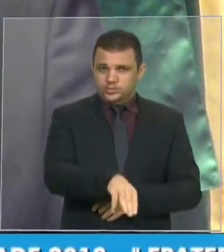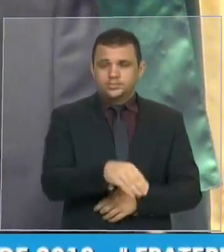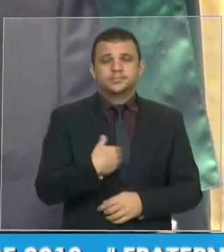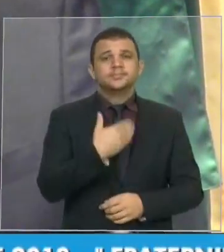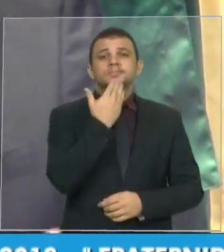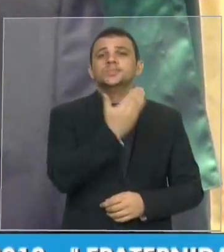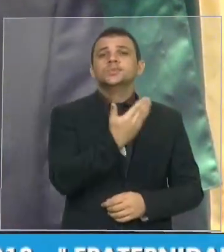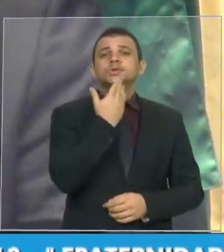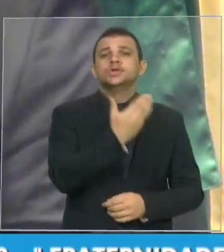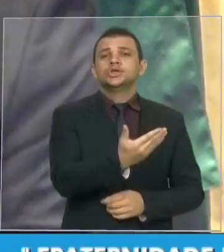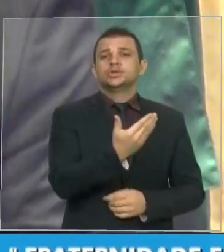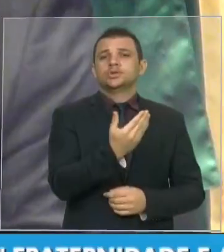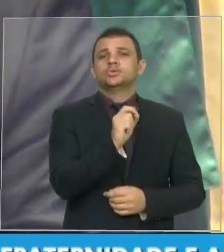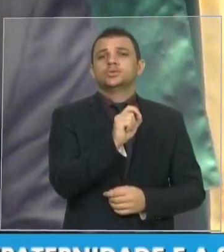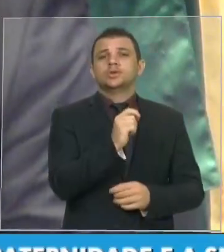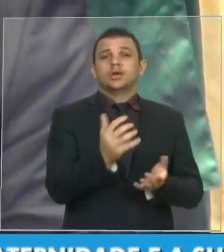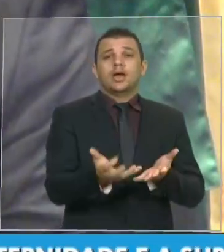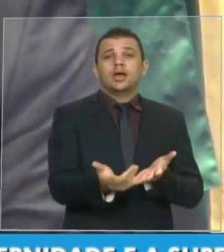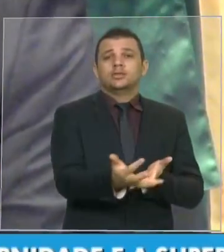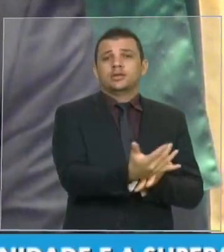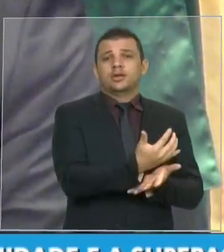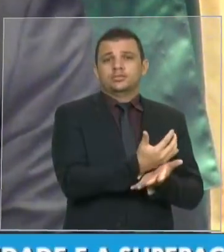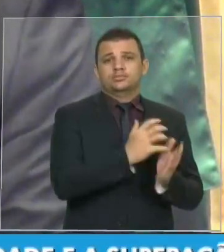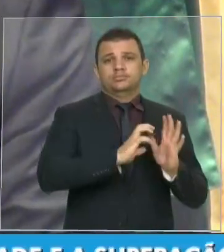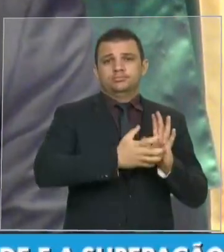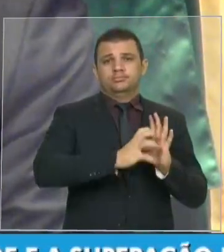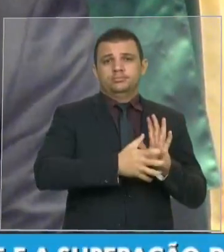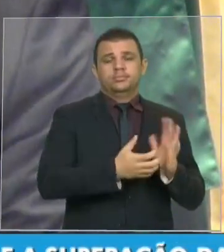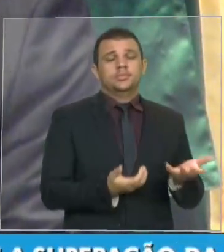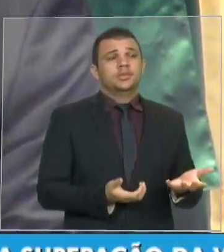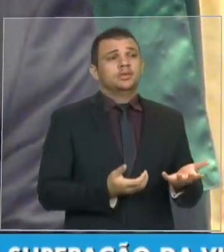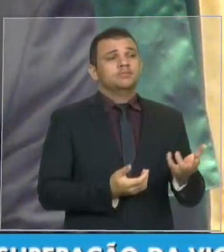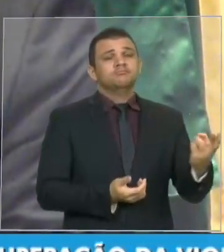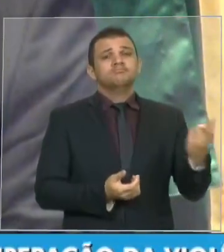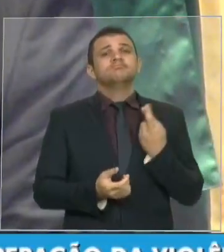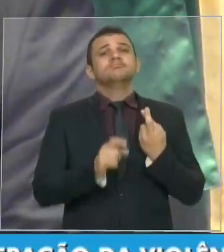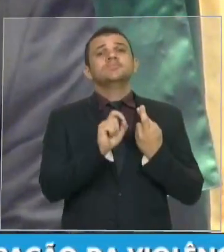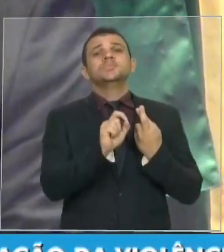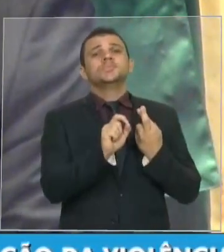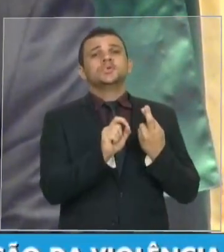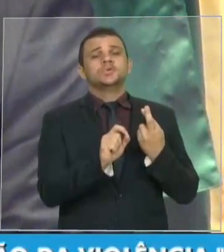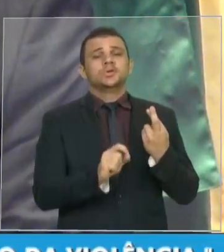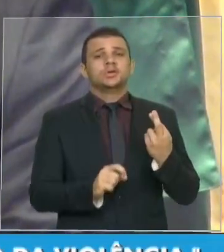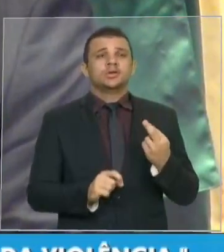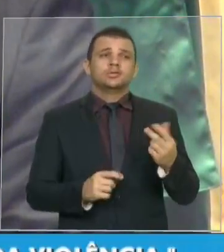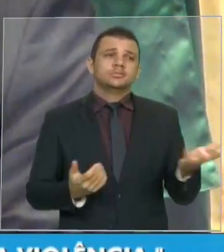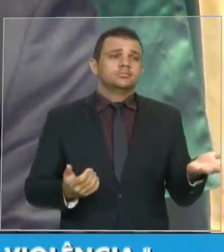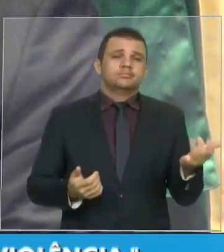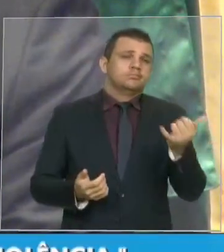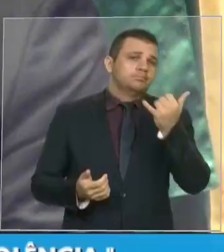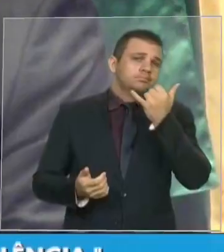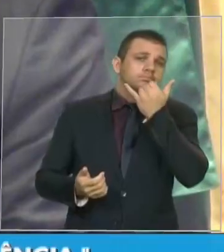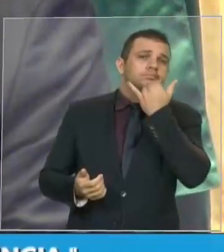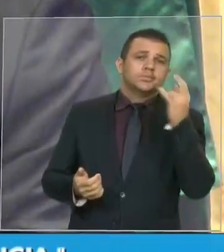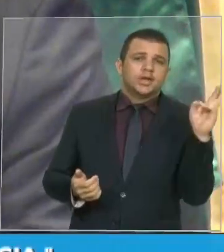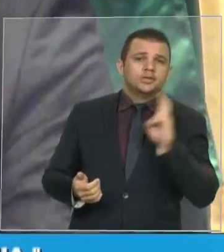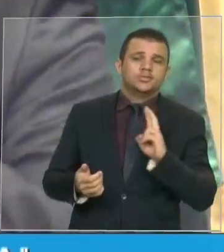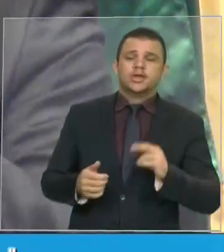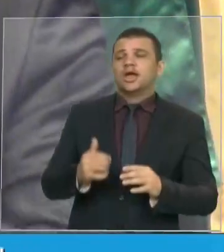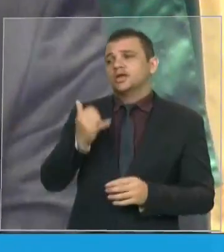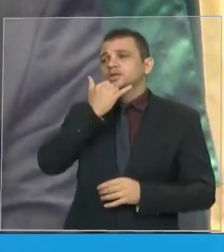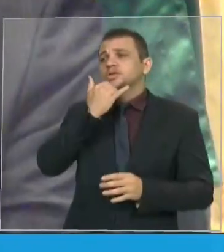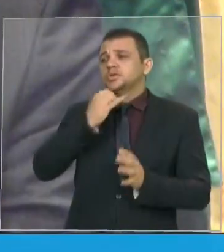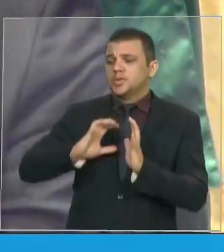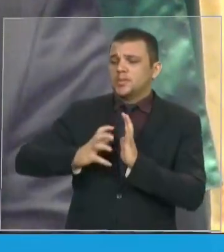dados, ou compartilhamento de dados, a resposta que nós tínhamos até então era que a base de dados